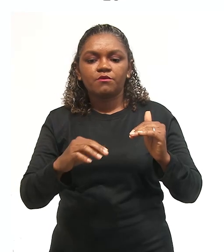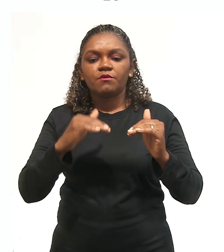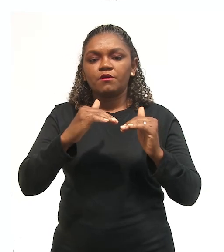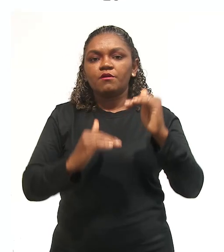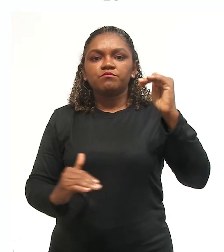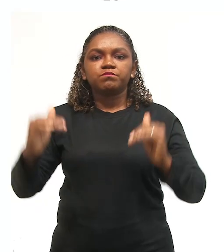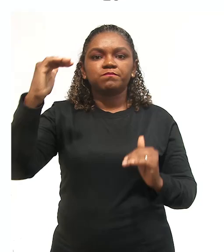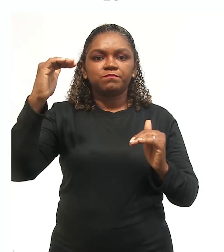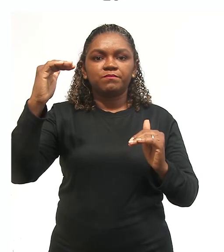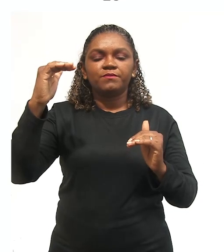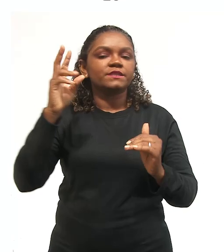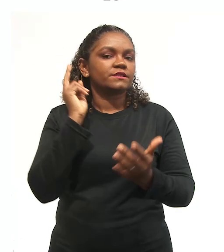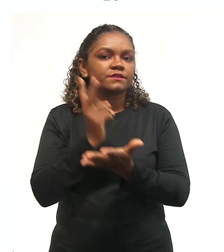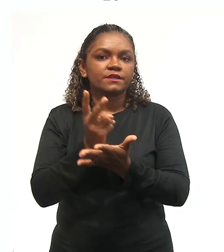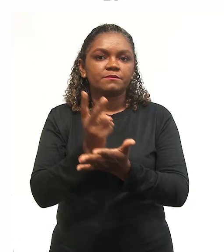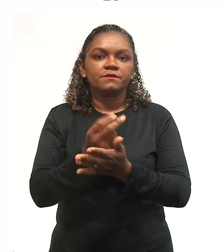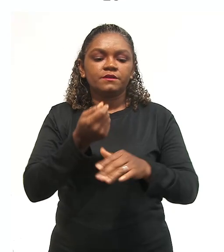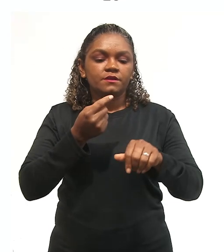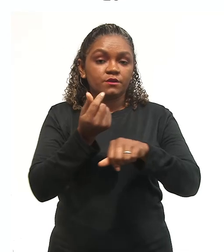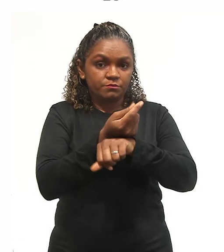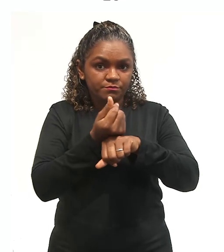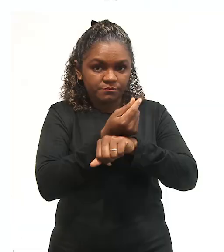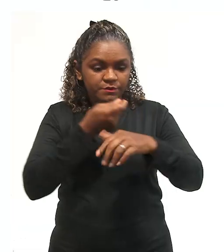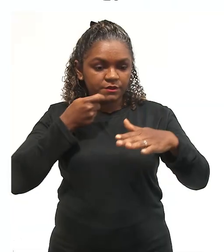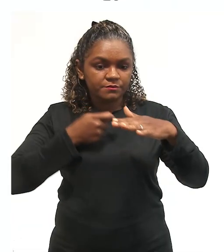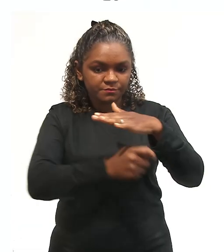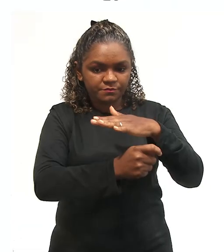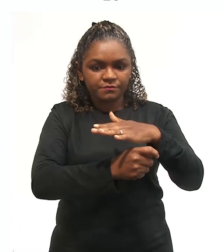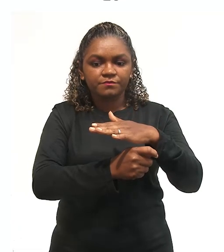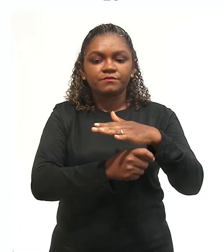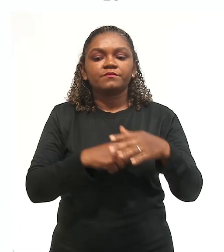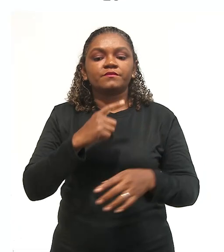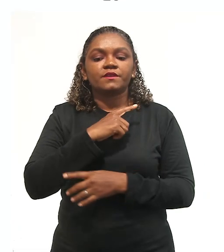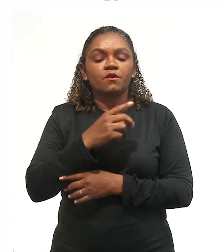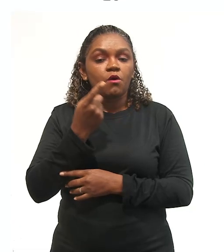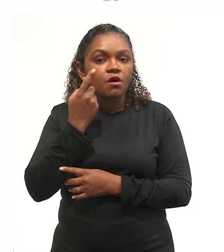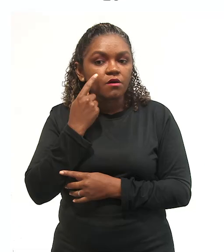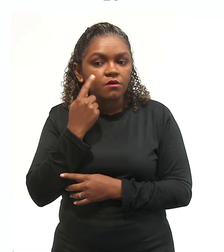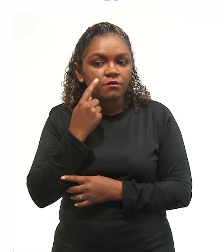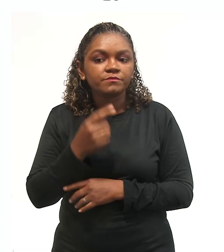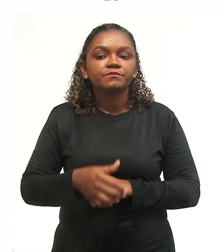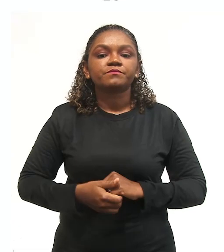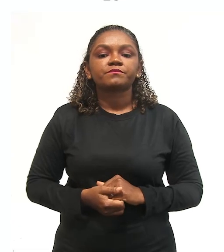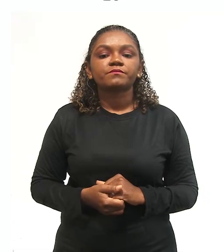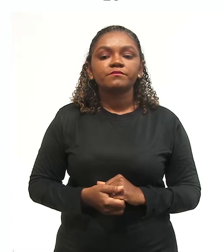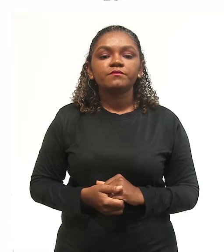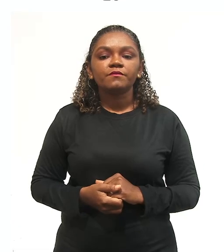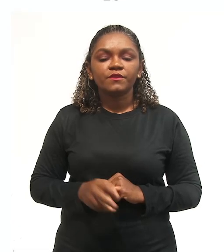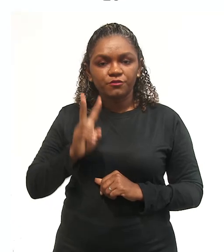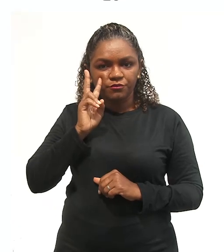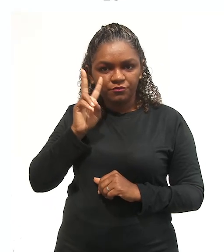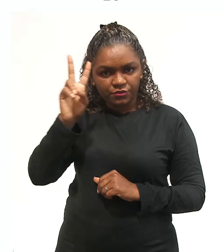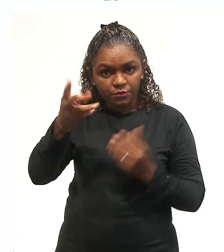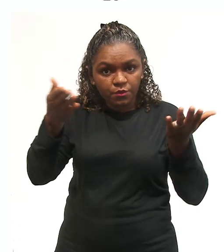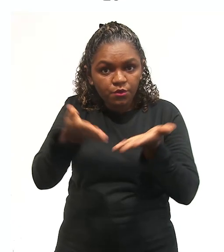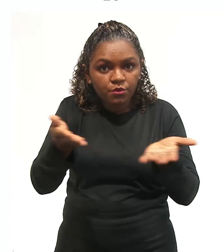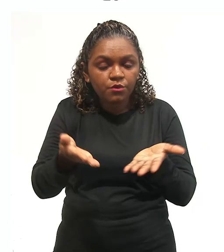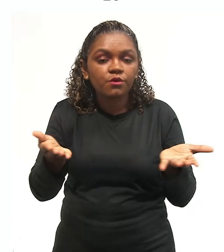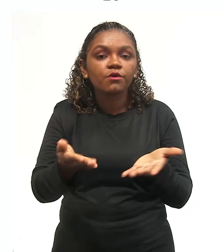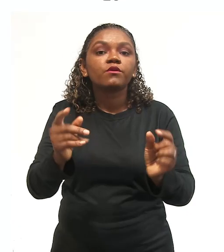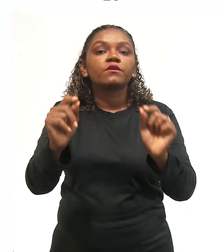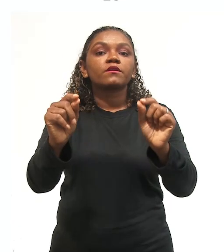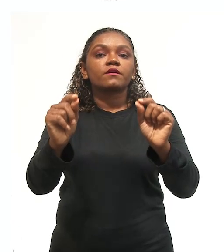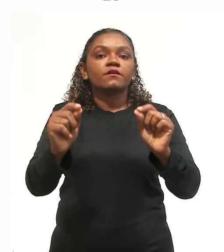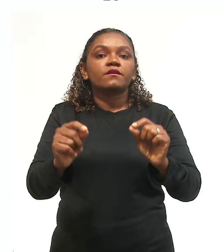uma capitalização intraanual. Então, estudante, acabamos de